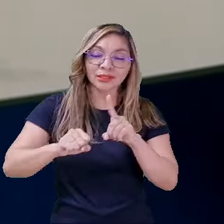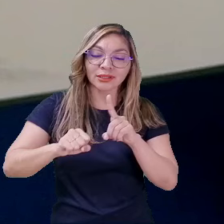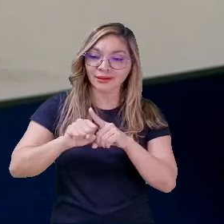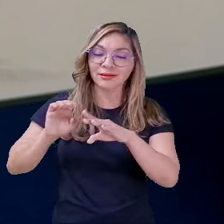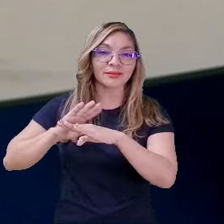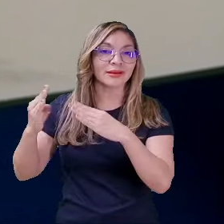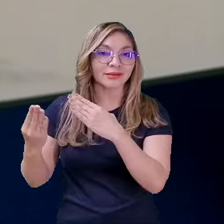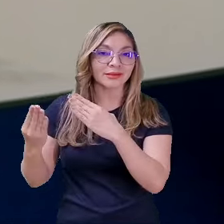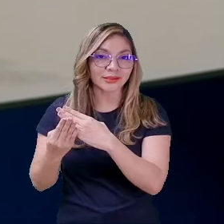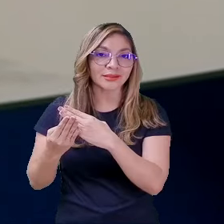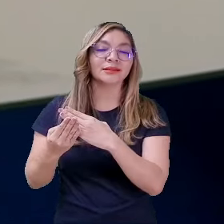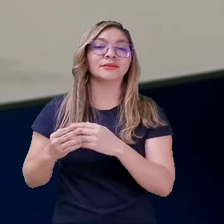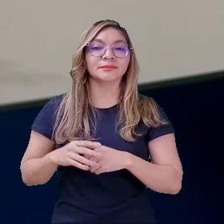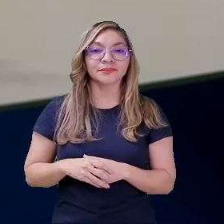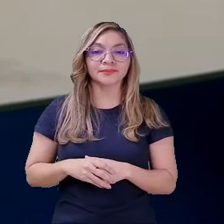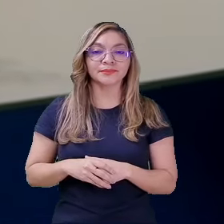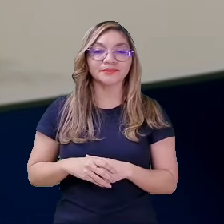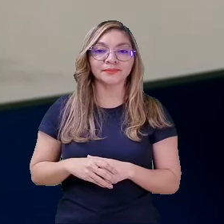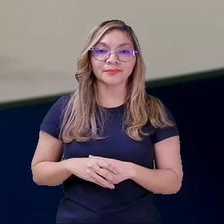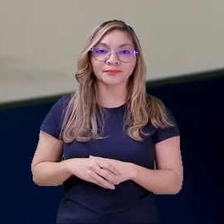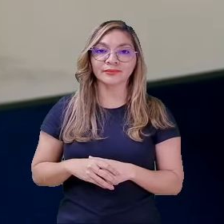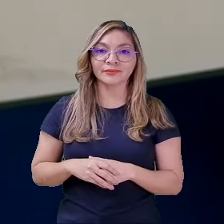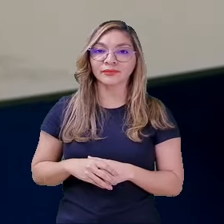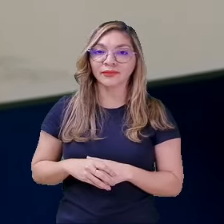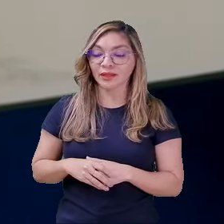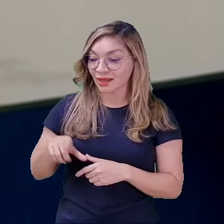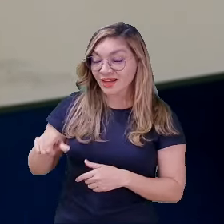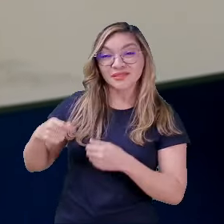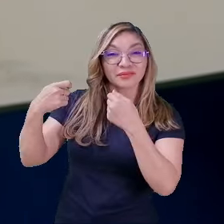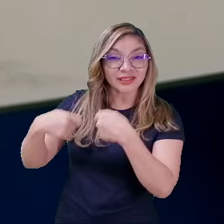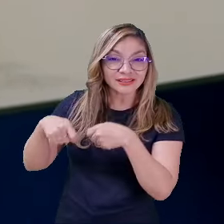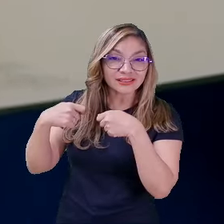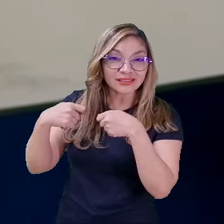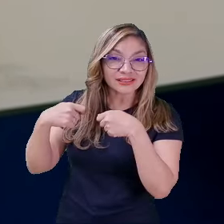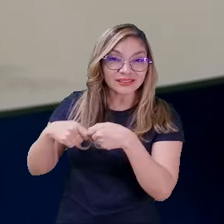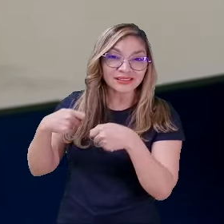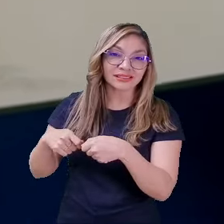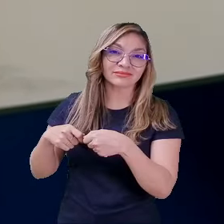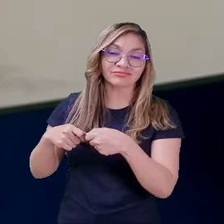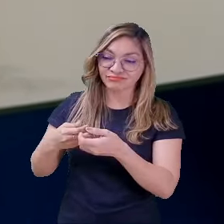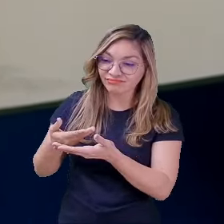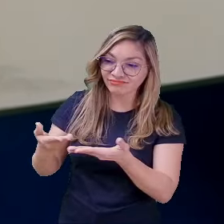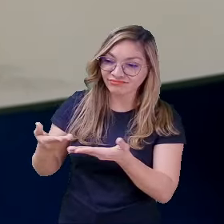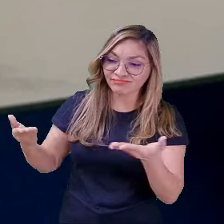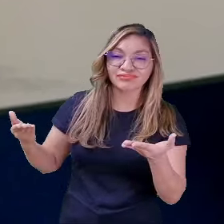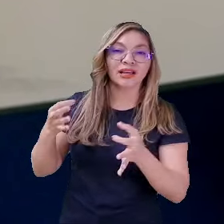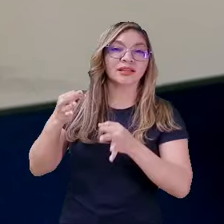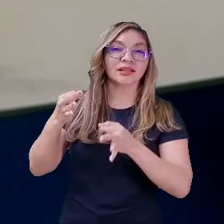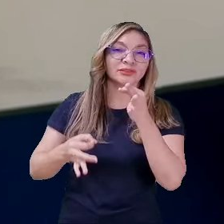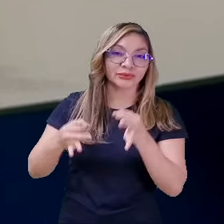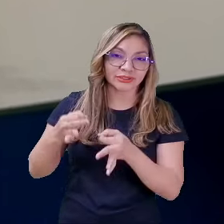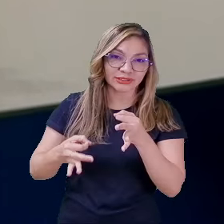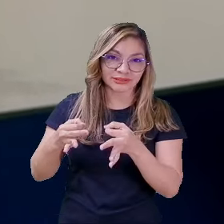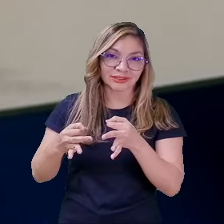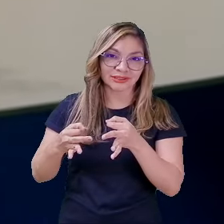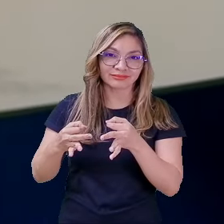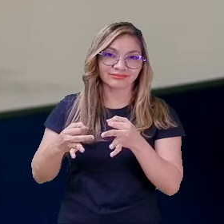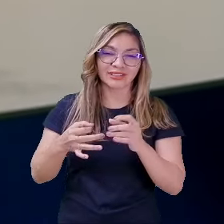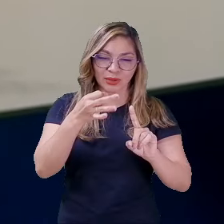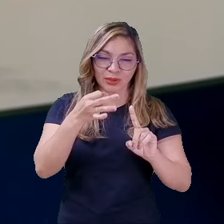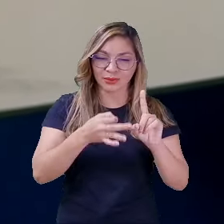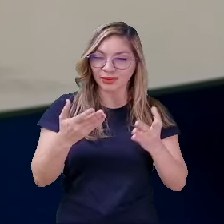tem realmente demonstrado que precisa desse serviço oferecido pelo Tribunal de Justiça,